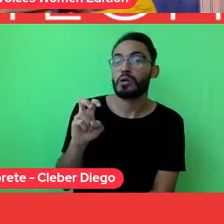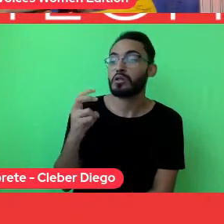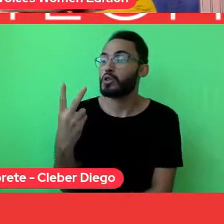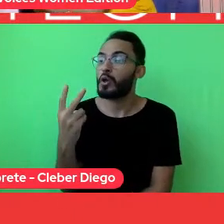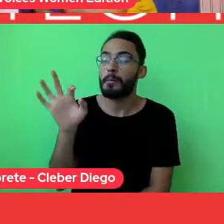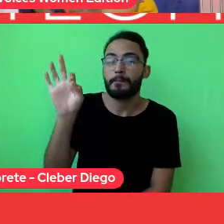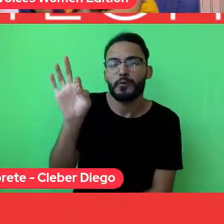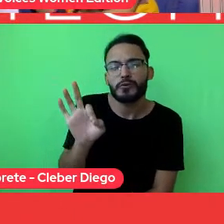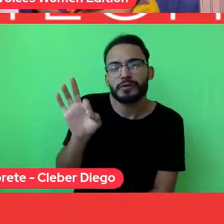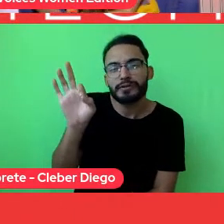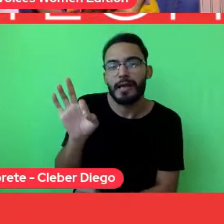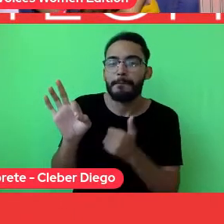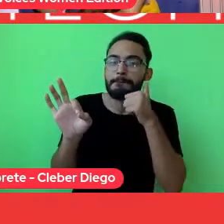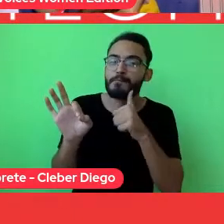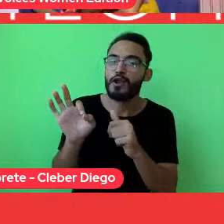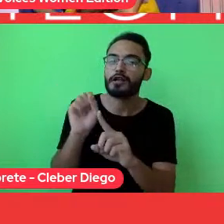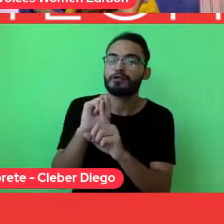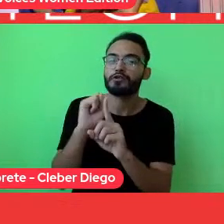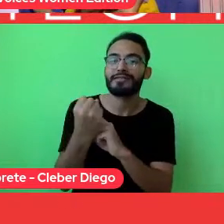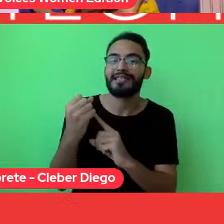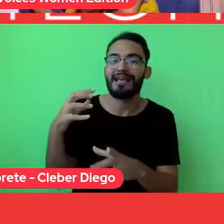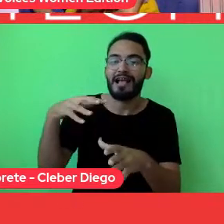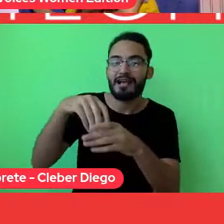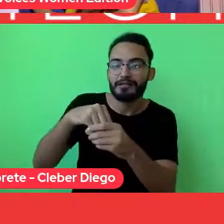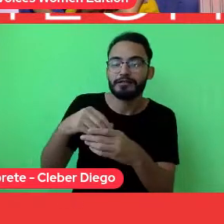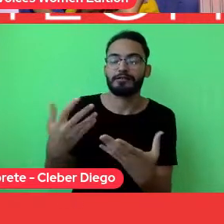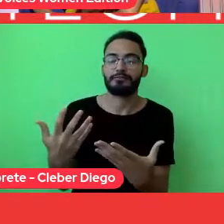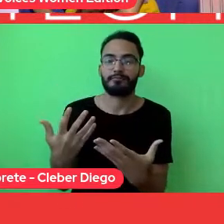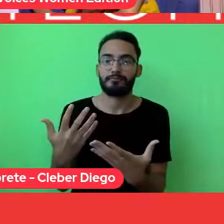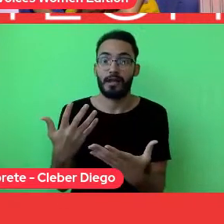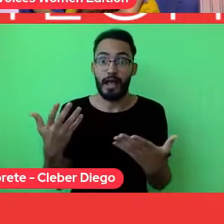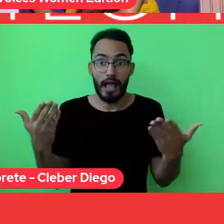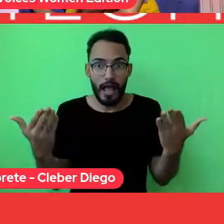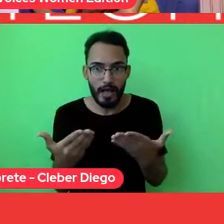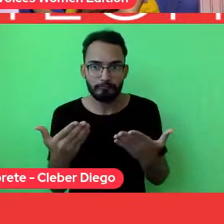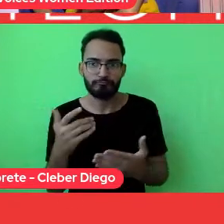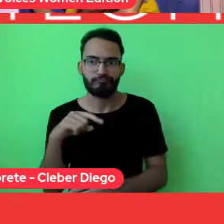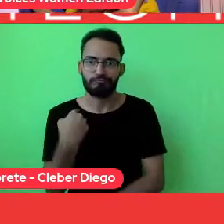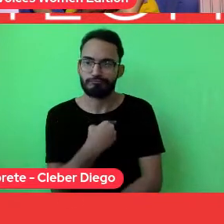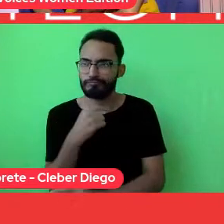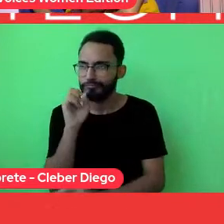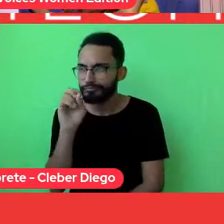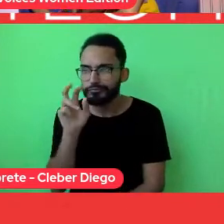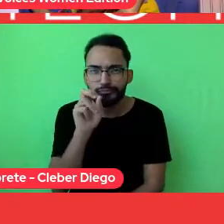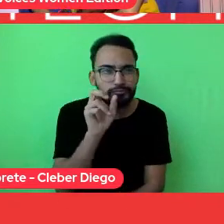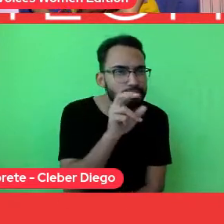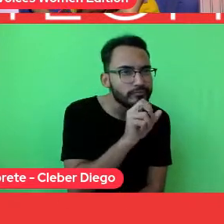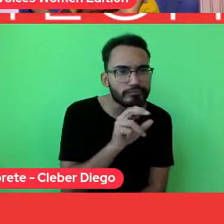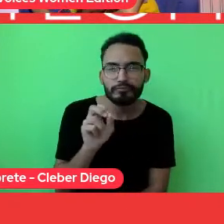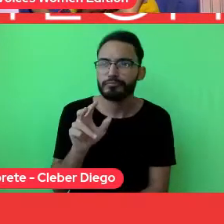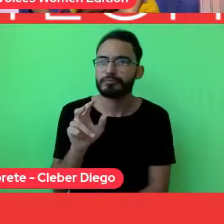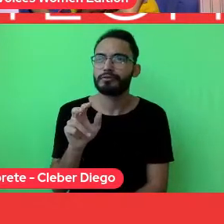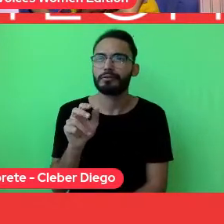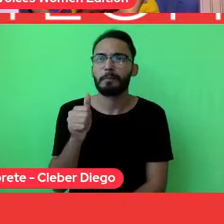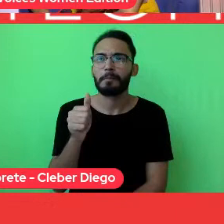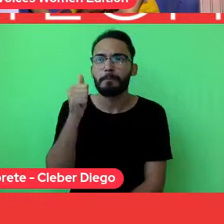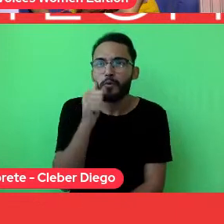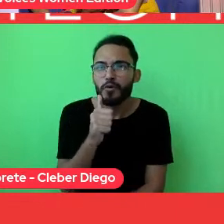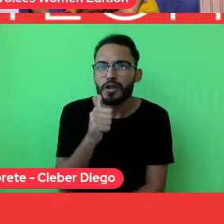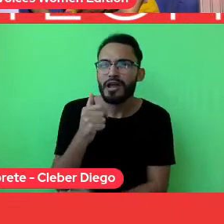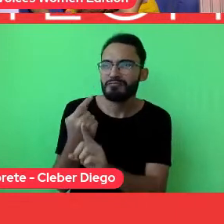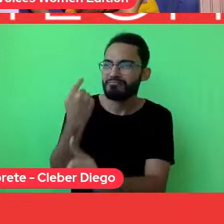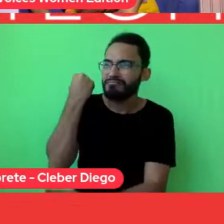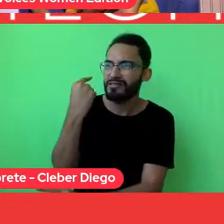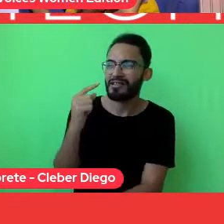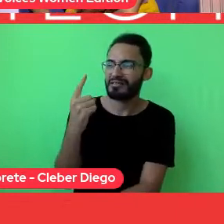52% de mulheres na sociedade, né? E quando a gente olha mulheres em cargos executivos nas empresas, a gente estava falando de 13,6%.